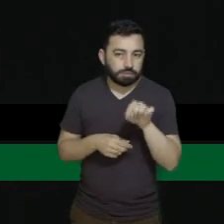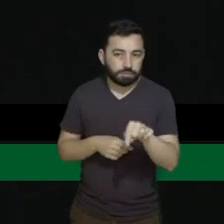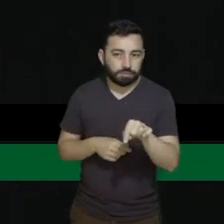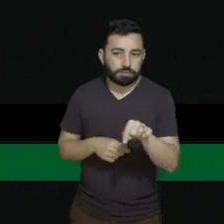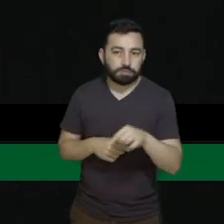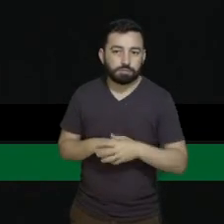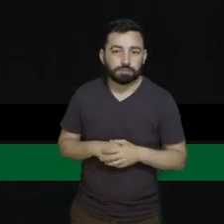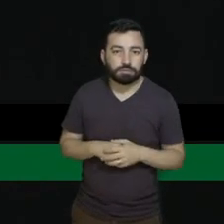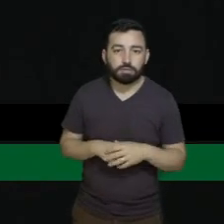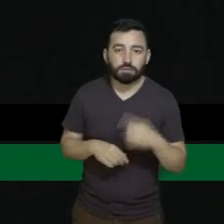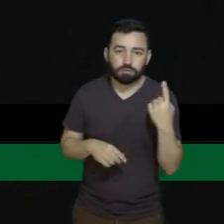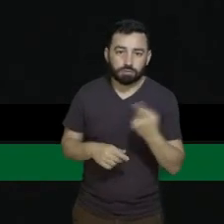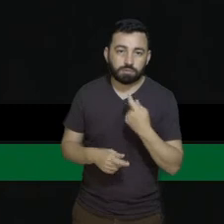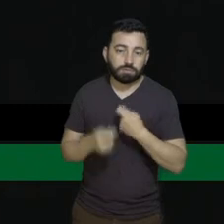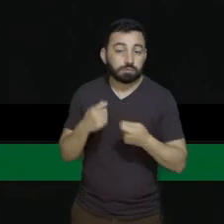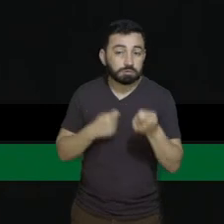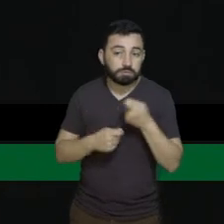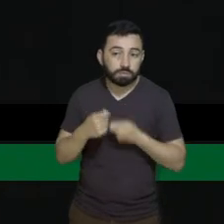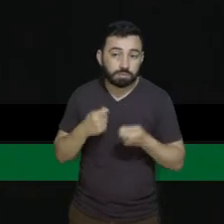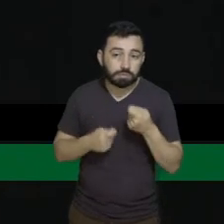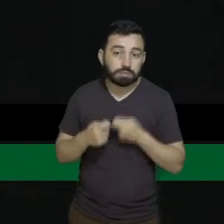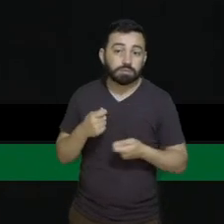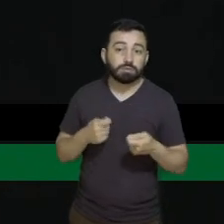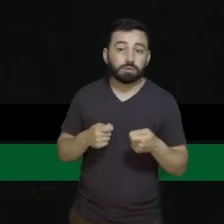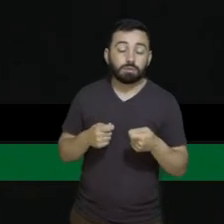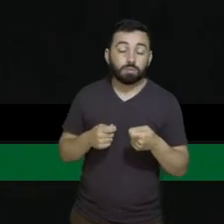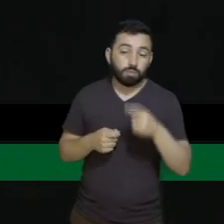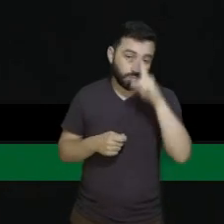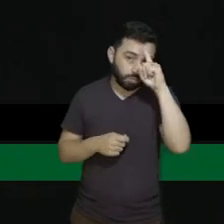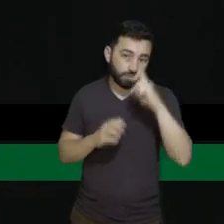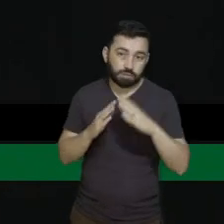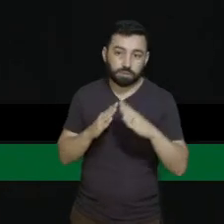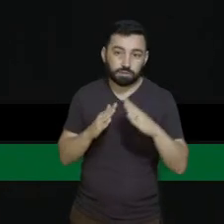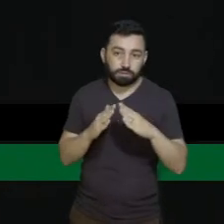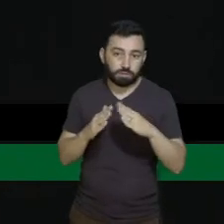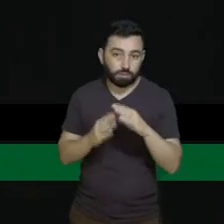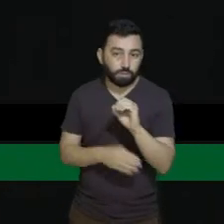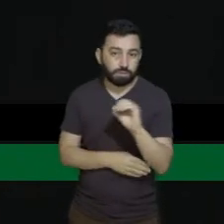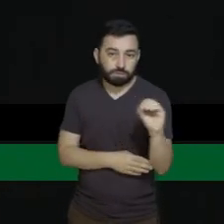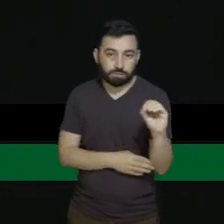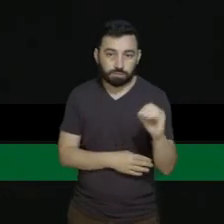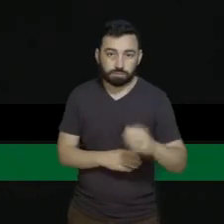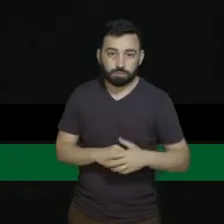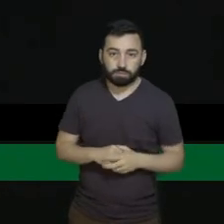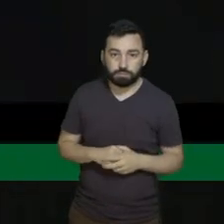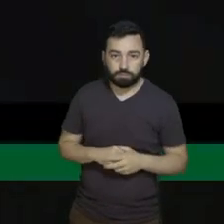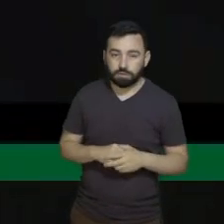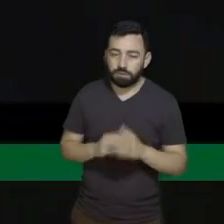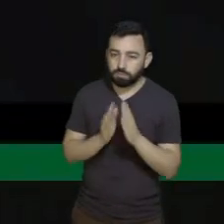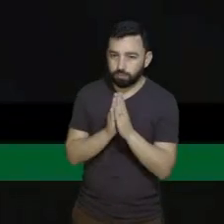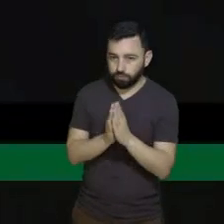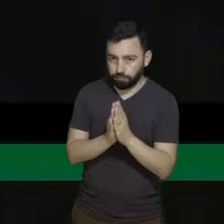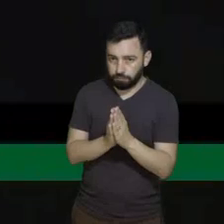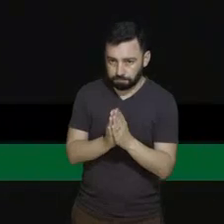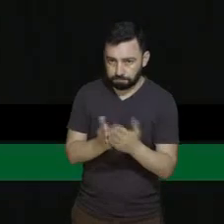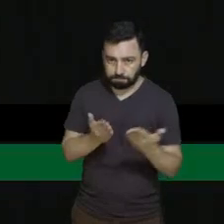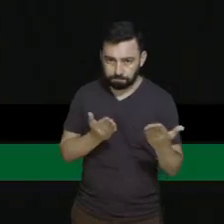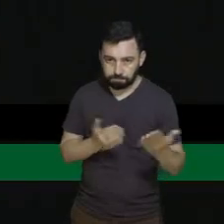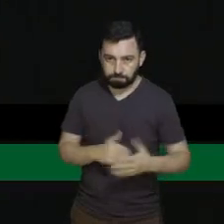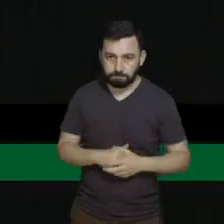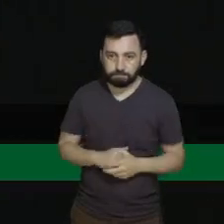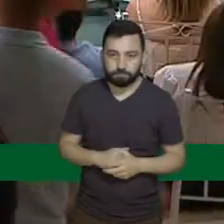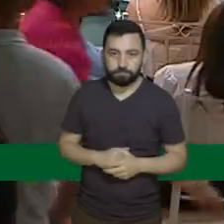nós administramos o Hospital Regional do Oeste. Por gentileza.